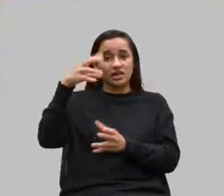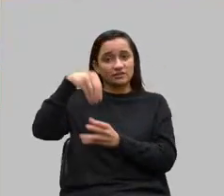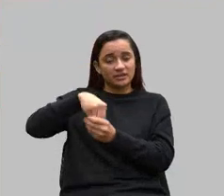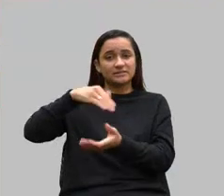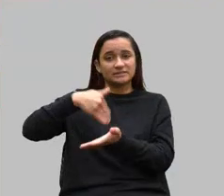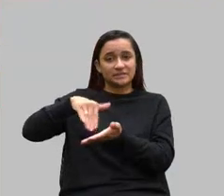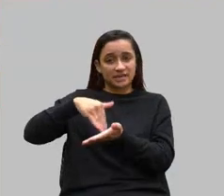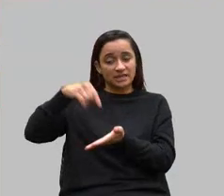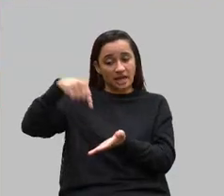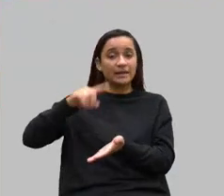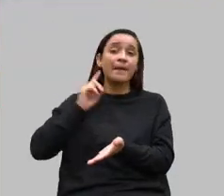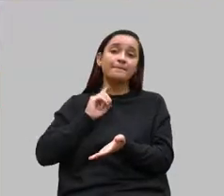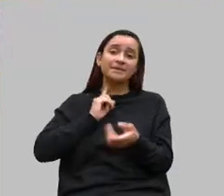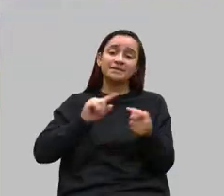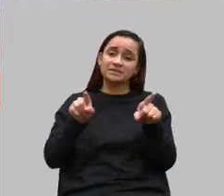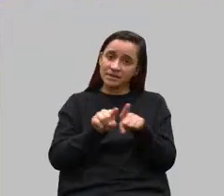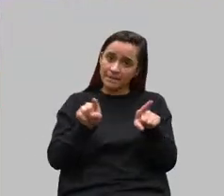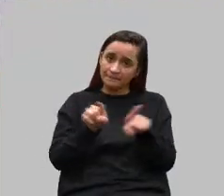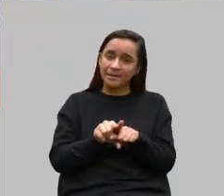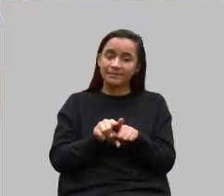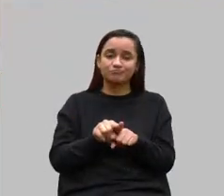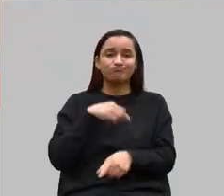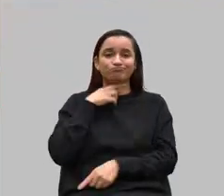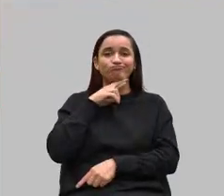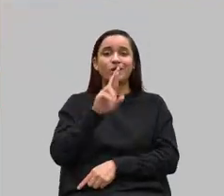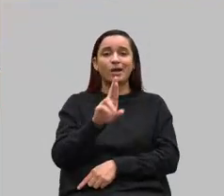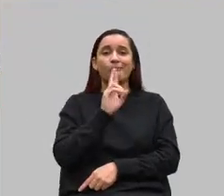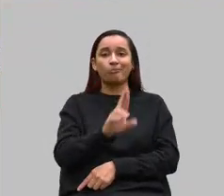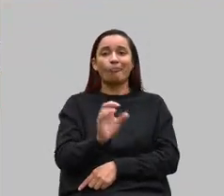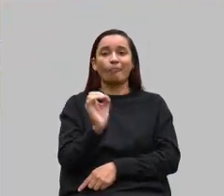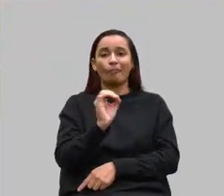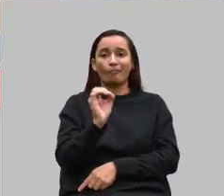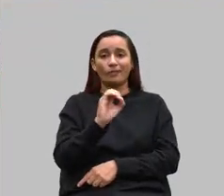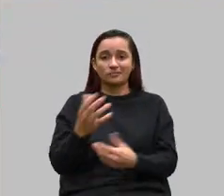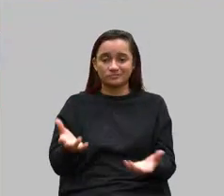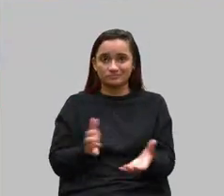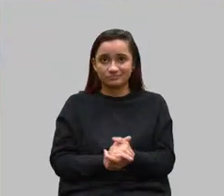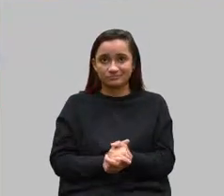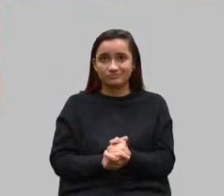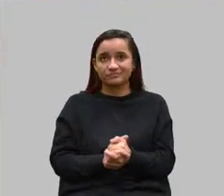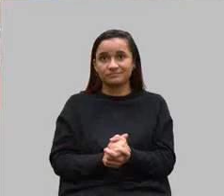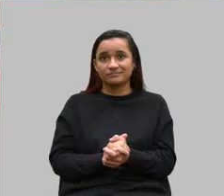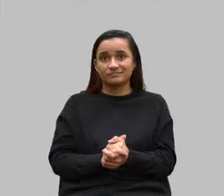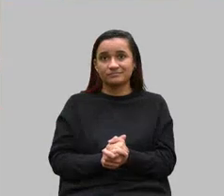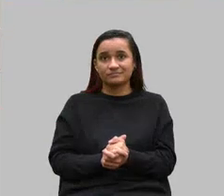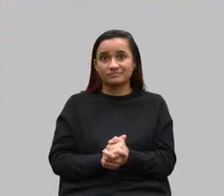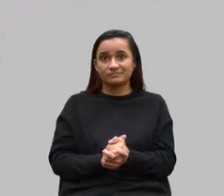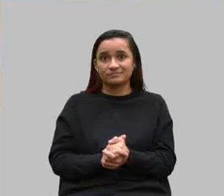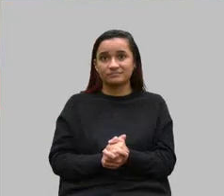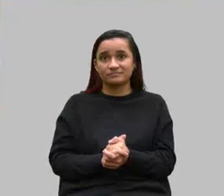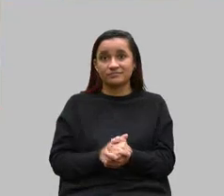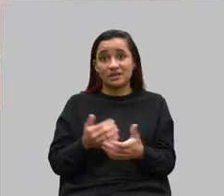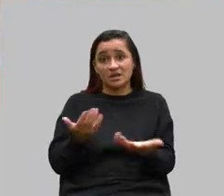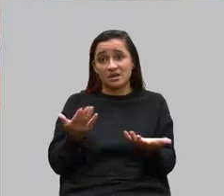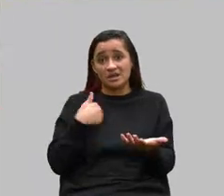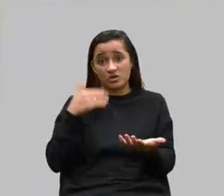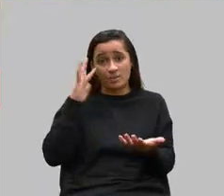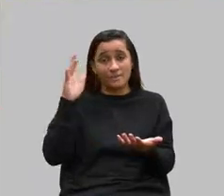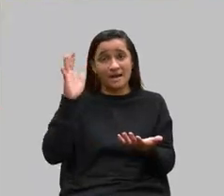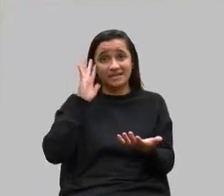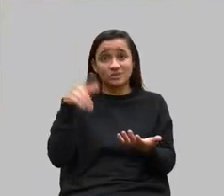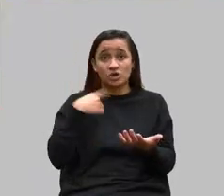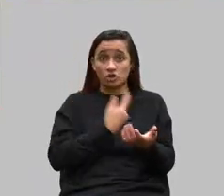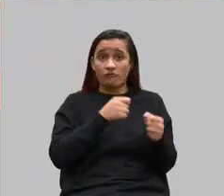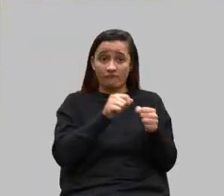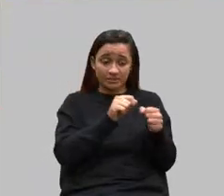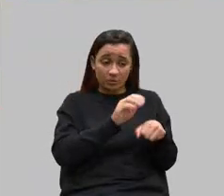também certo nem resposta é eu eu imagino nós estamos fazendo mais